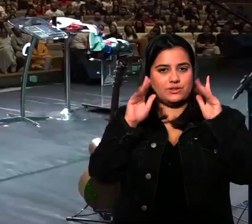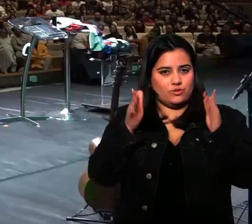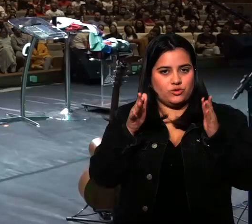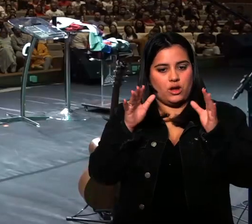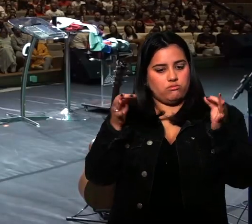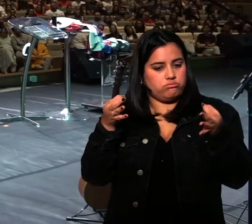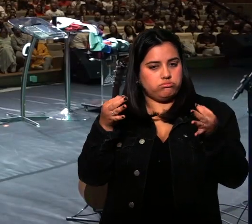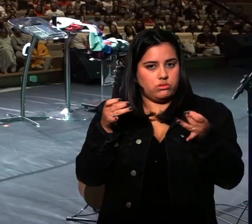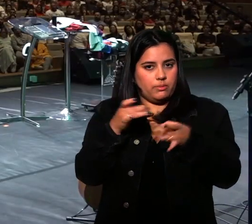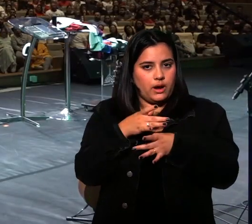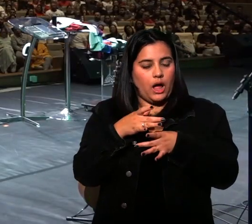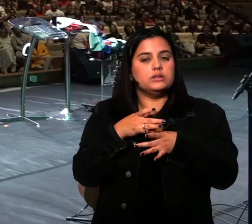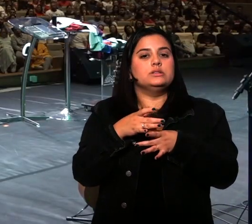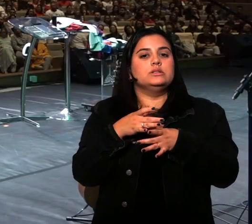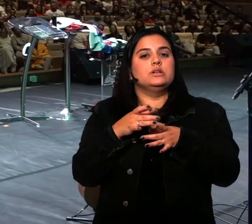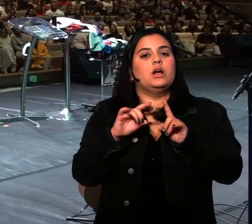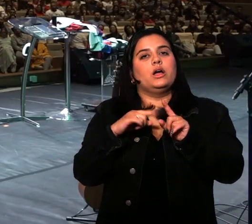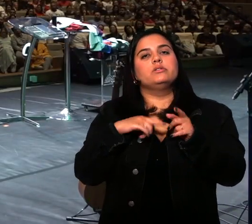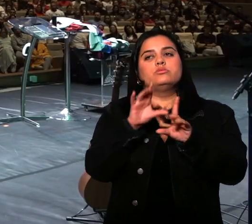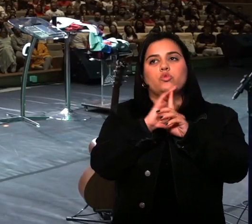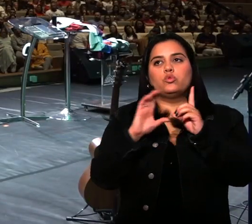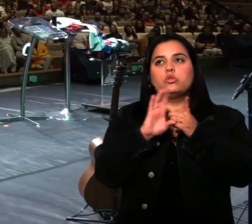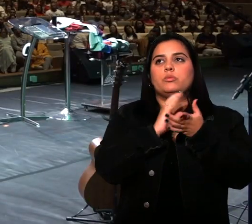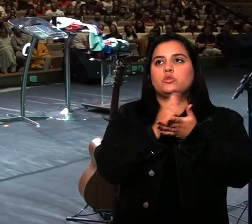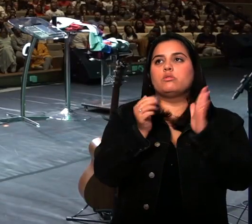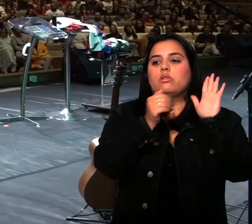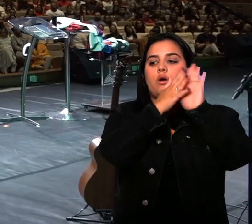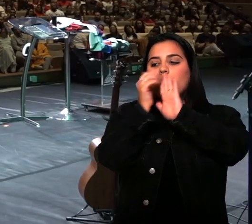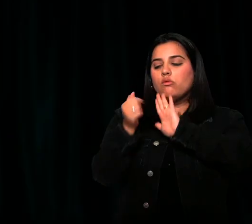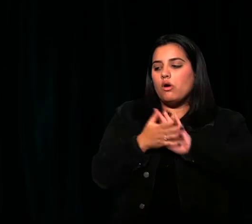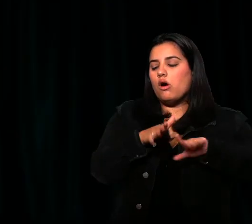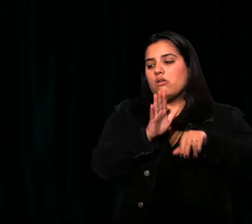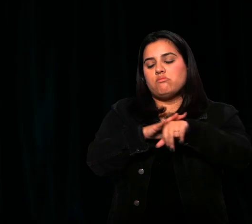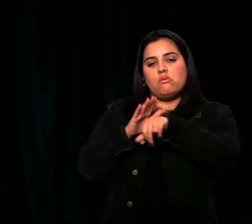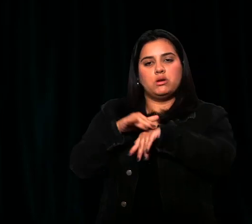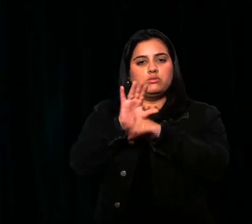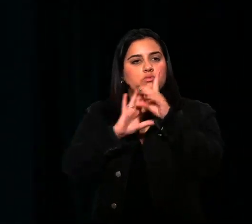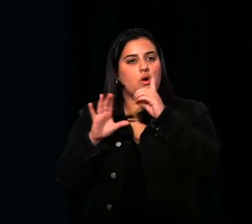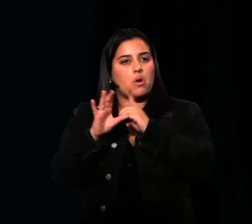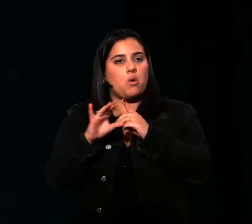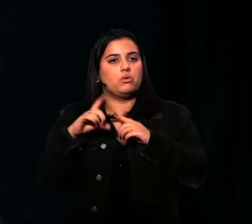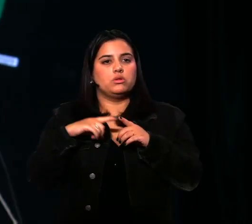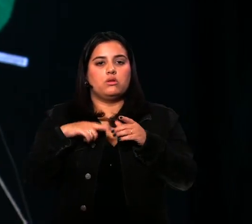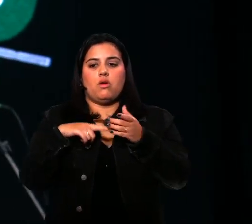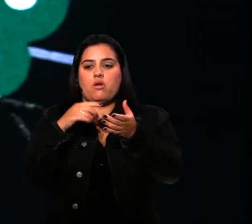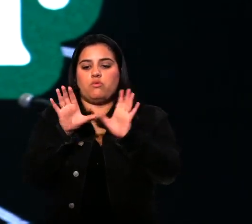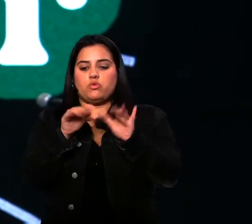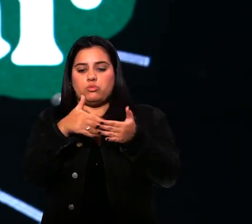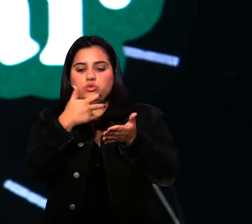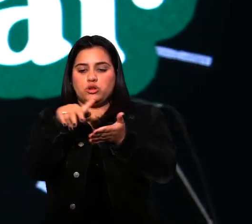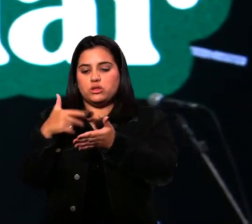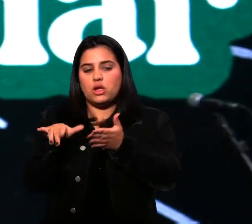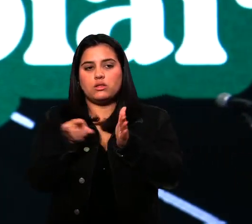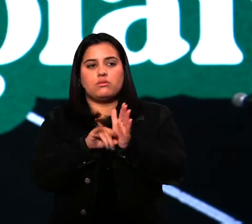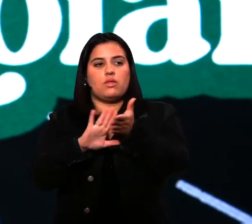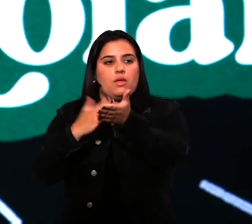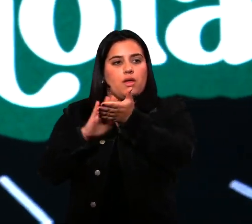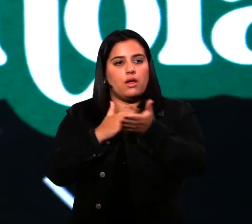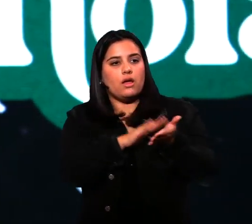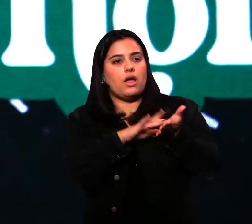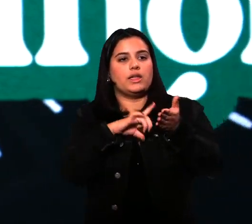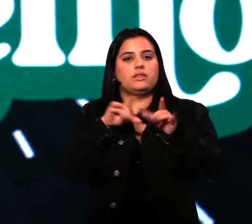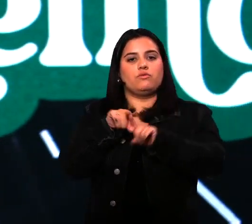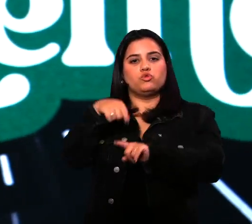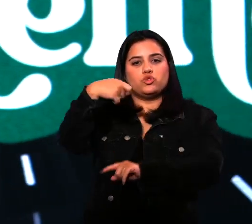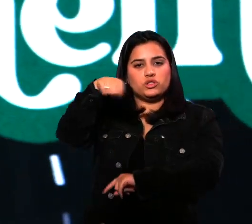culto começou, e aí teve o louvor, daí teve os momentos do culto, daí teve o grupo de dança, daí teve o grupo de pandeiros, daí teve os sinos, aí teve